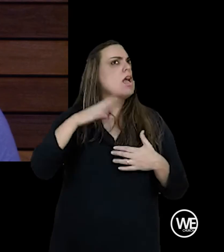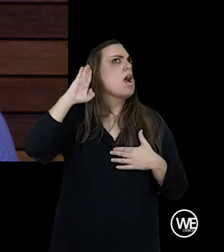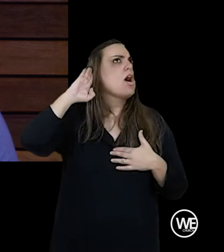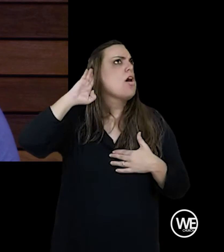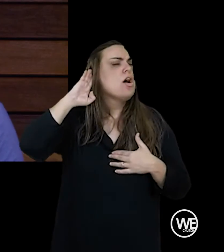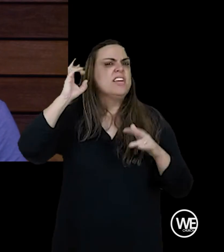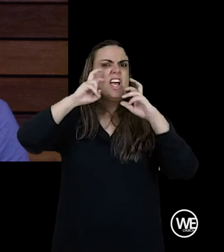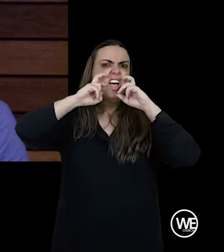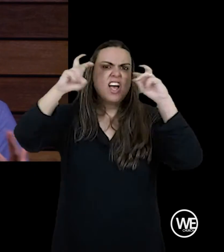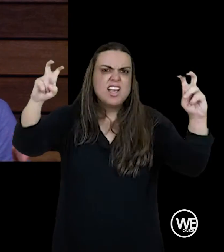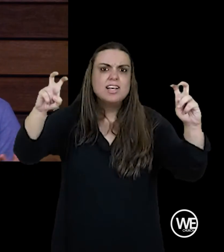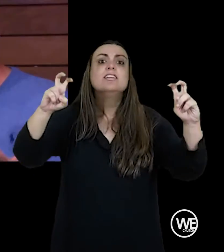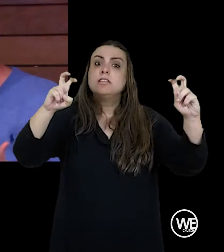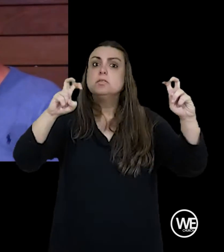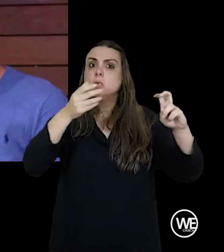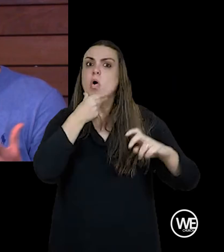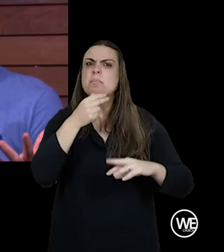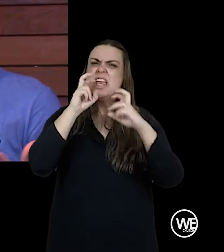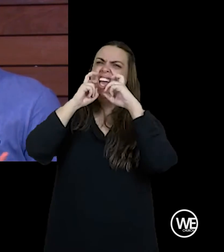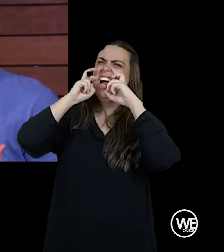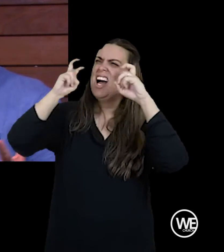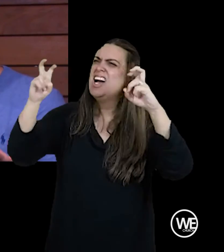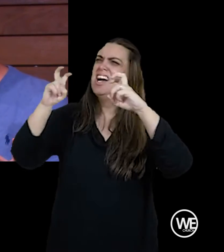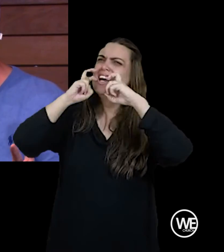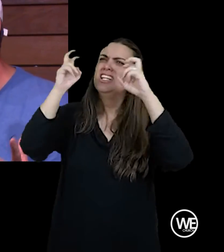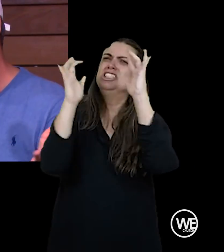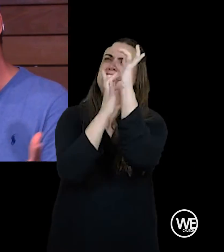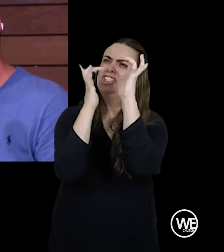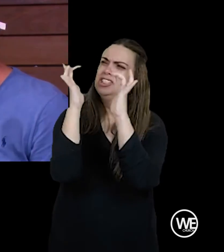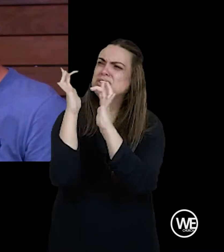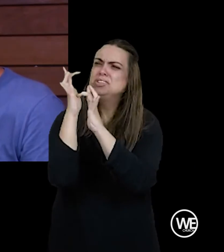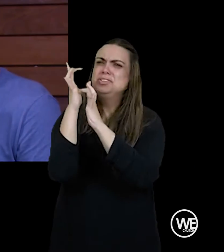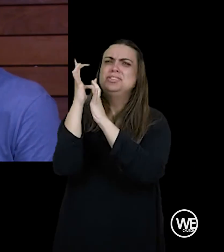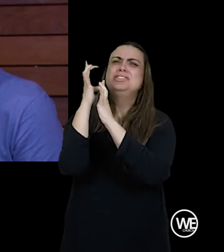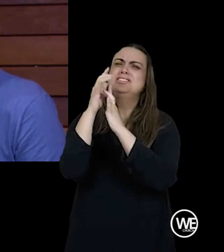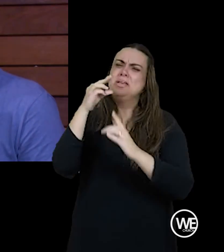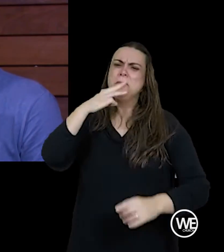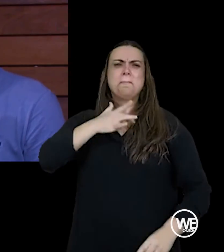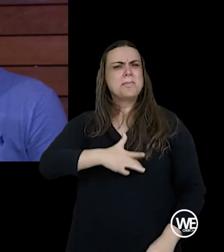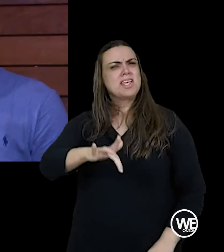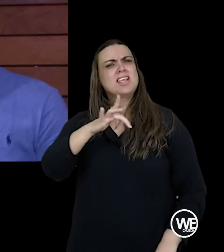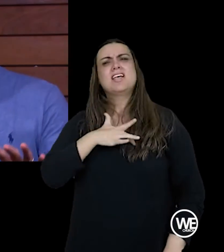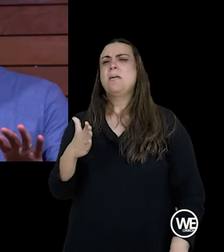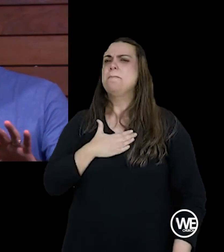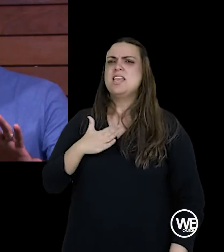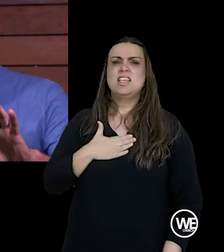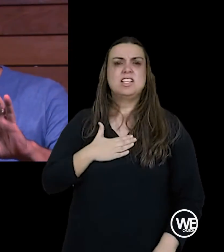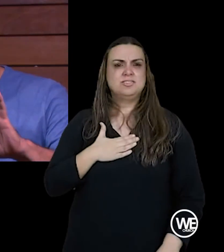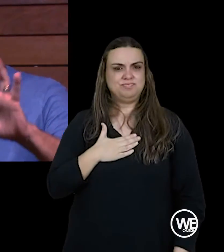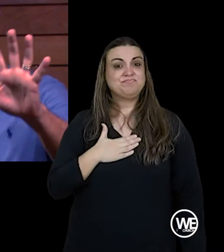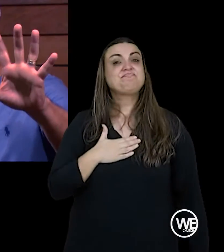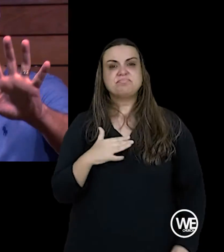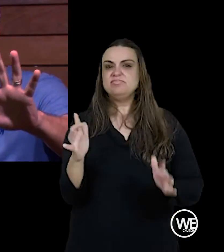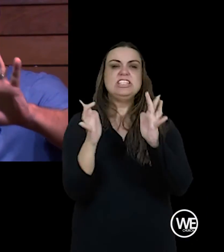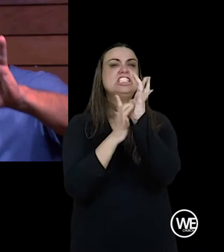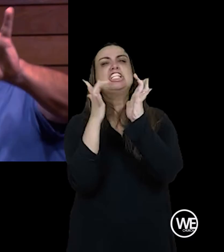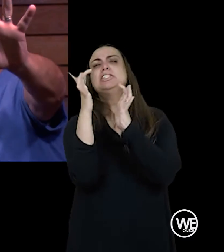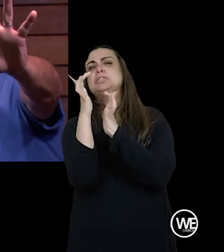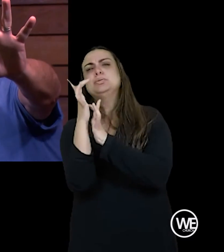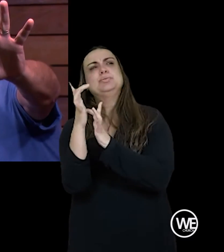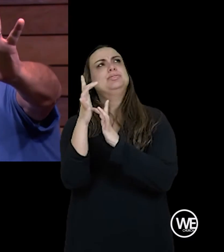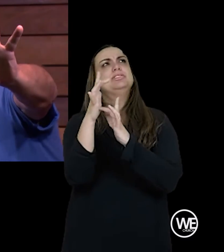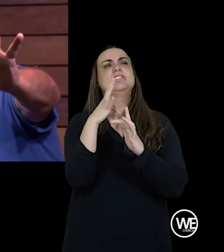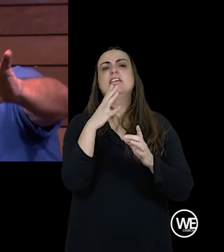ele podia gritar. E ele gritou muito alto: Jesus, filho de Davi, tem misericórdia de mim. Ele não gritou: Jesus, filho